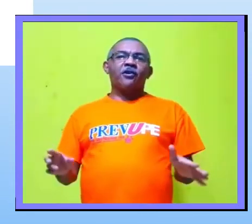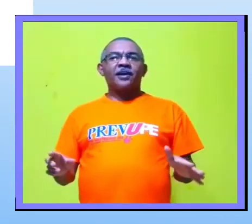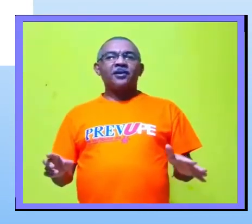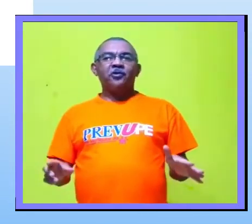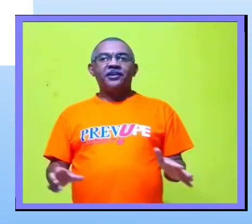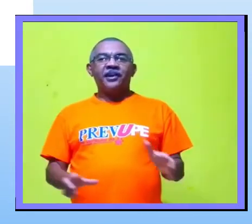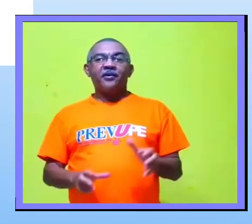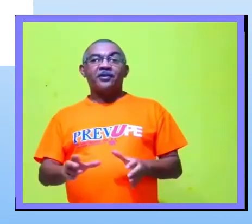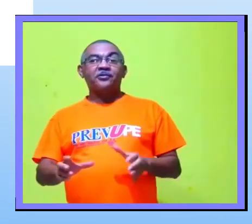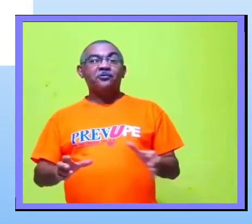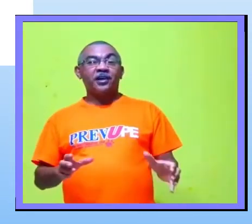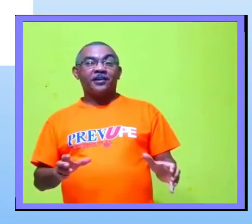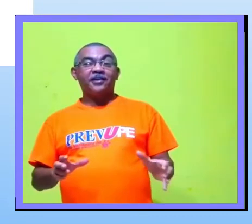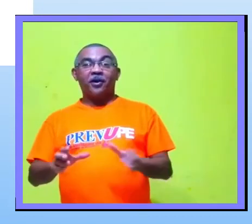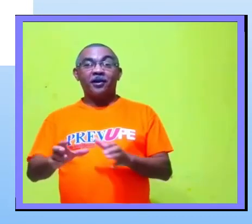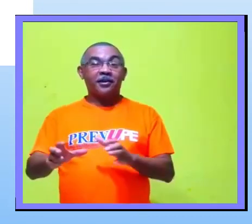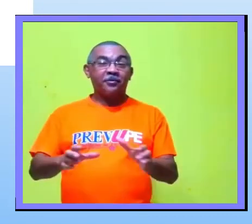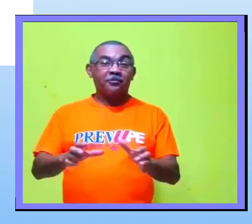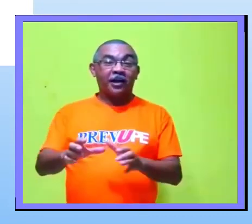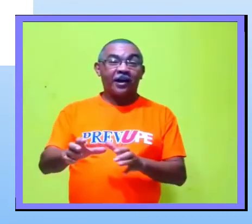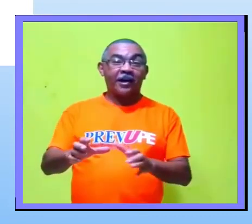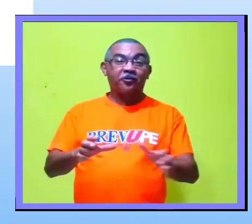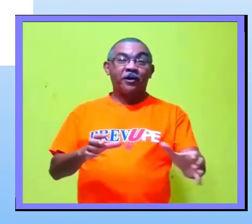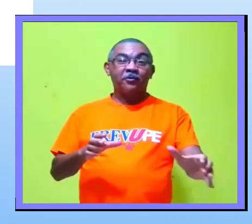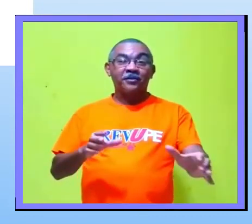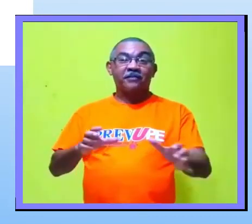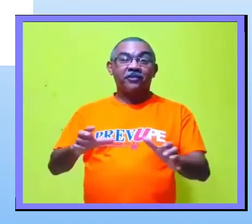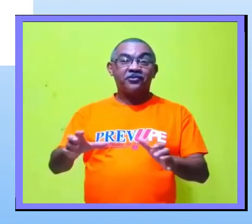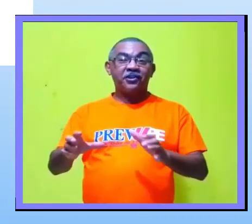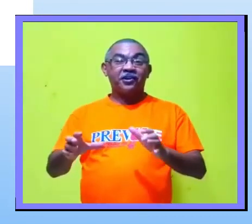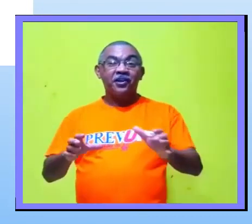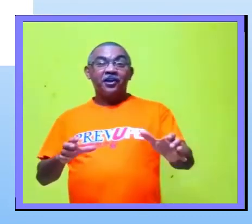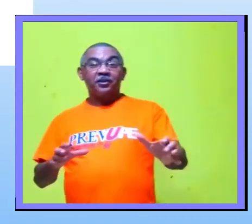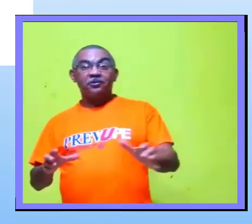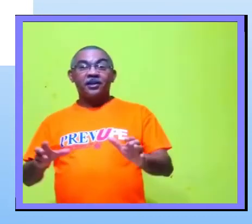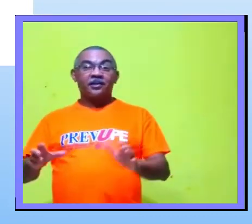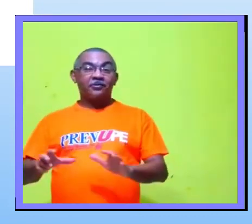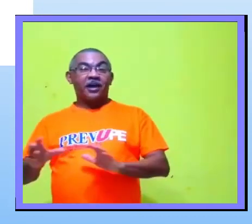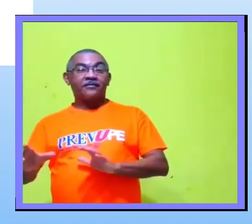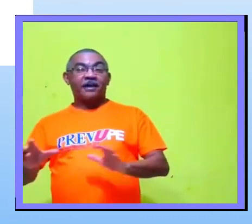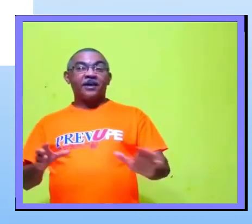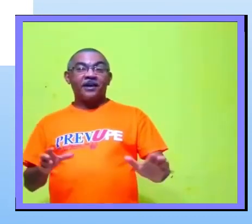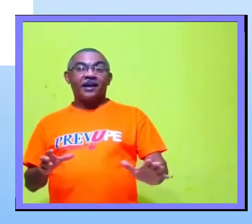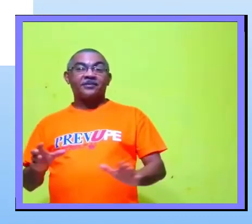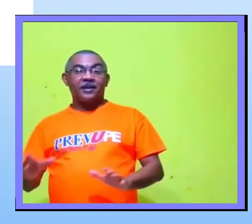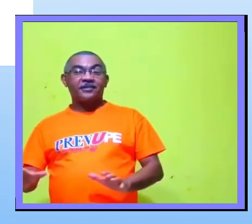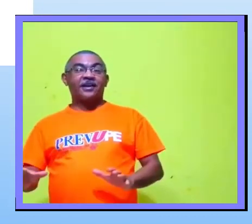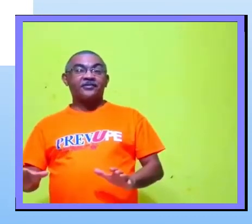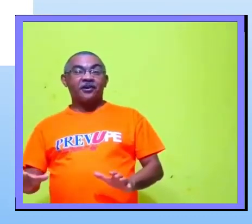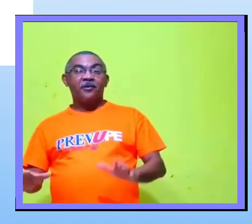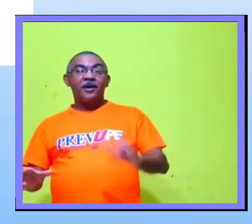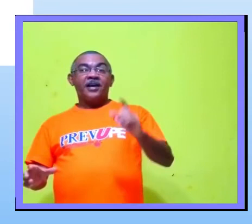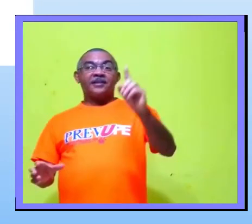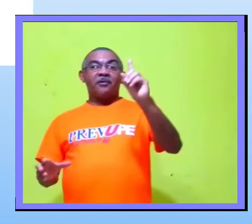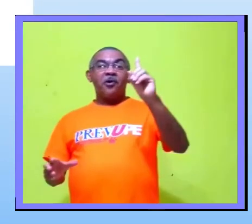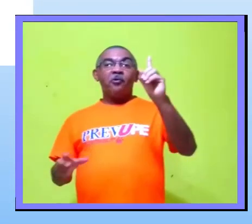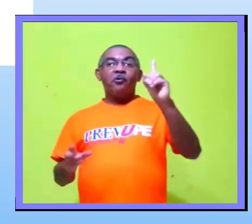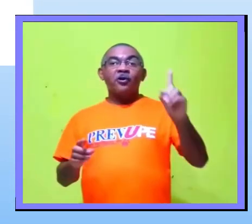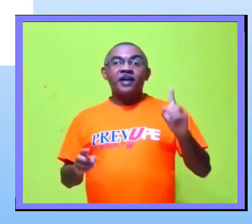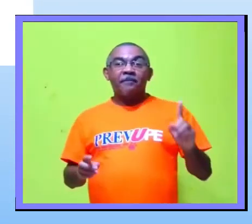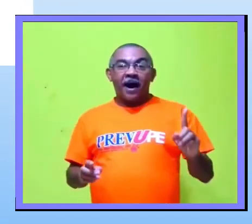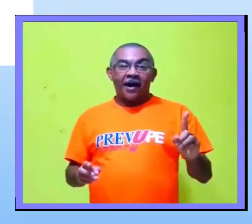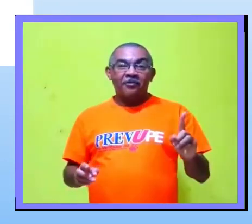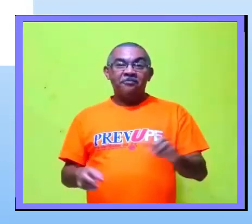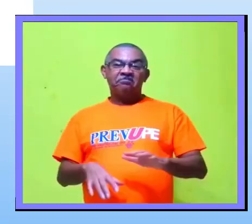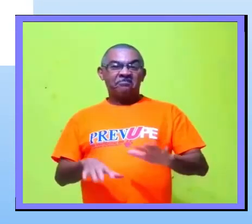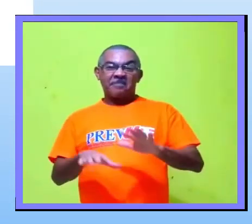inclusive eu colocaria no Enem, uma questão do dia a dia. Olha, quem não está lá aí tomando uma cervejinha e tudo, então deve saber em relação a essa questão. Então, o